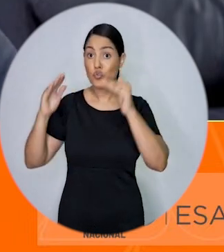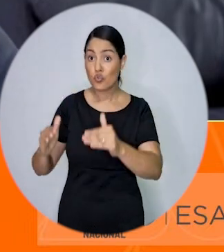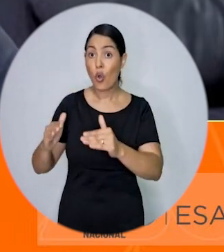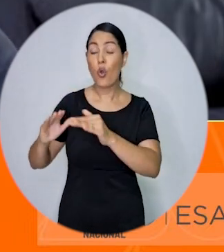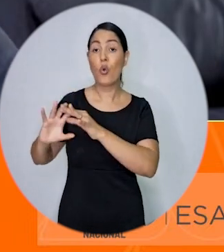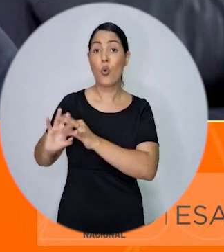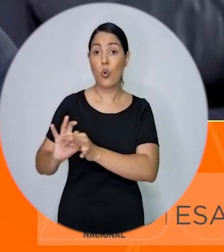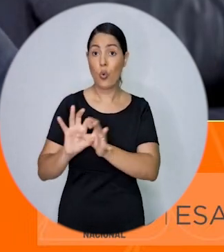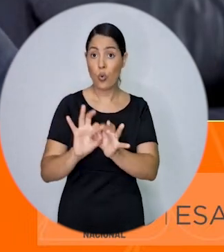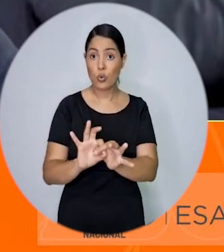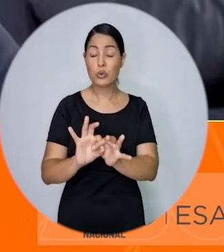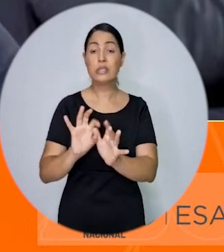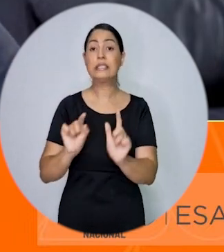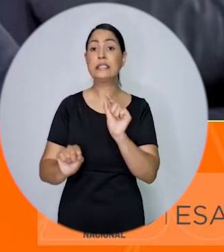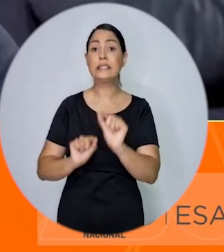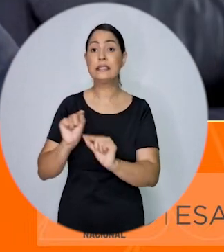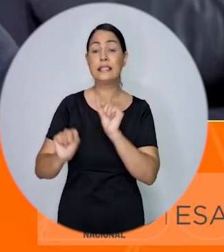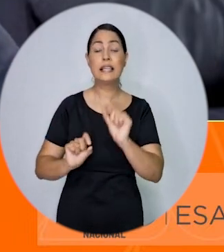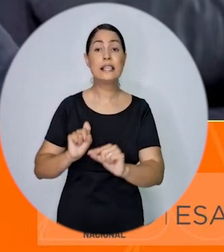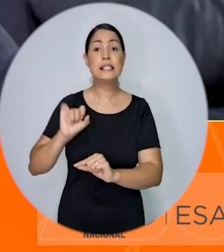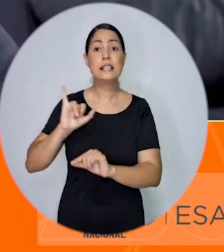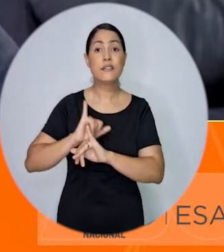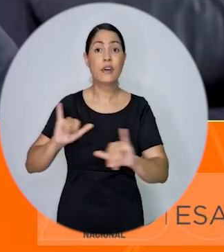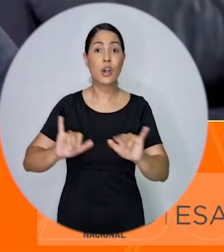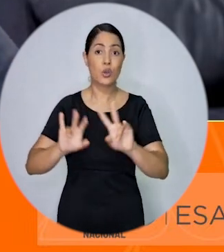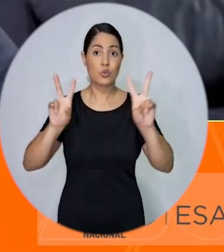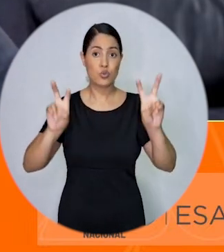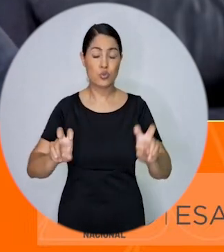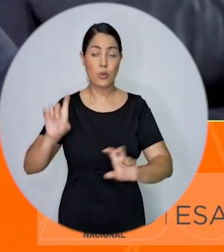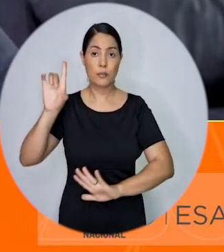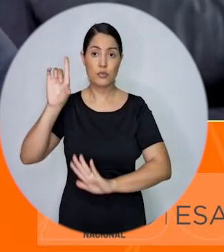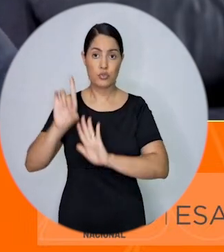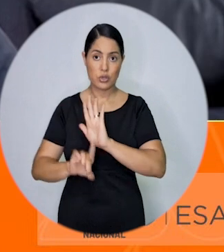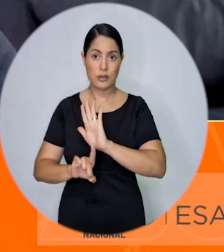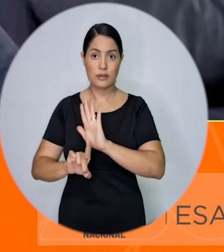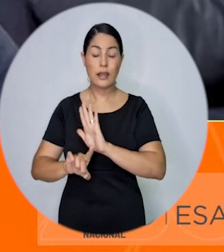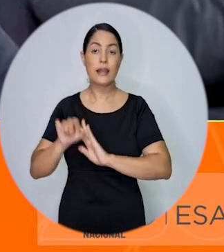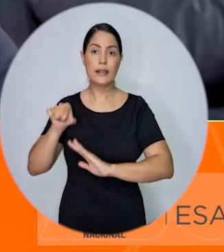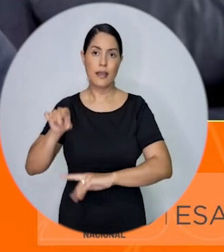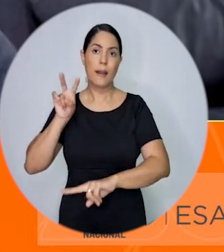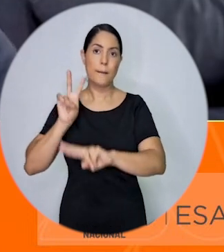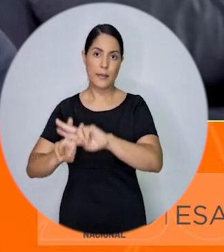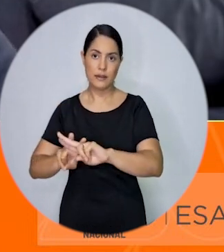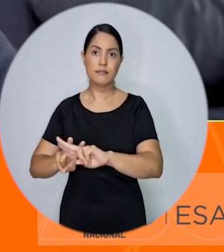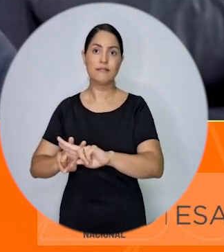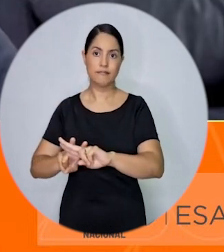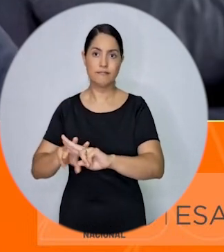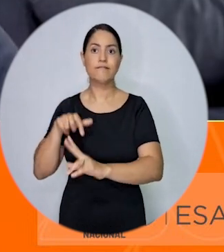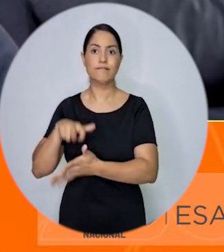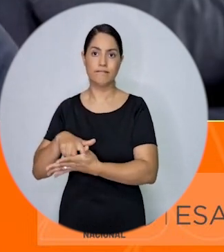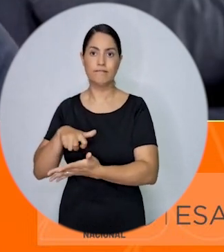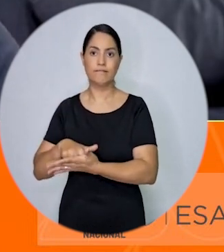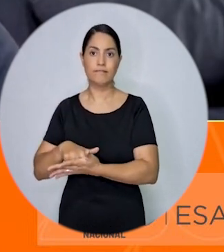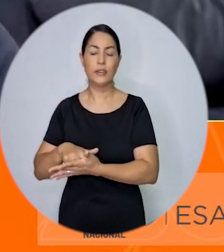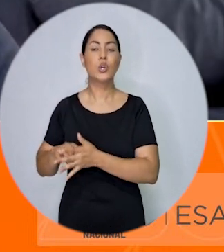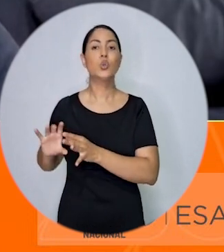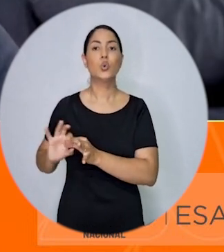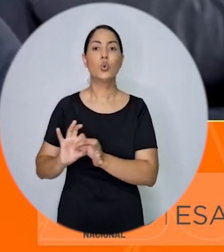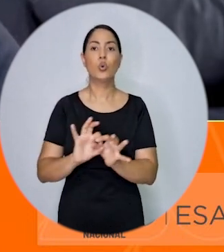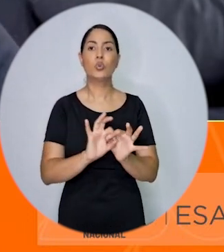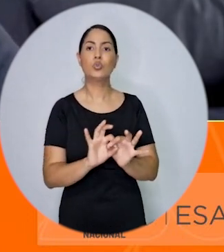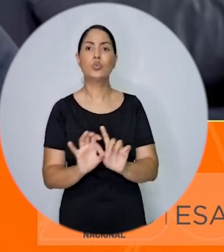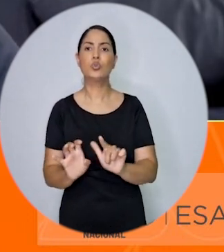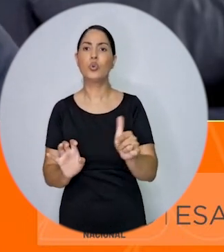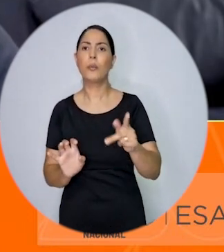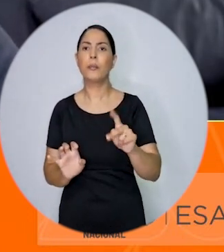aqui naquela pena que é a pena por excelência quando se pensa em direito penal, que é a pena privativa de liberdade, e